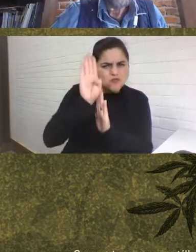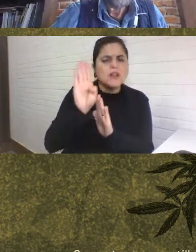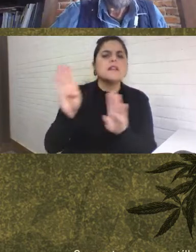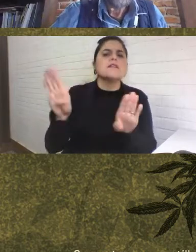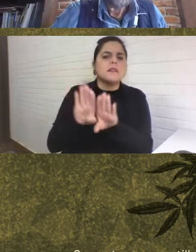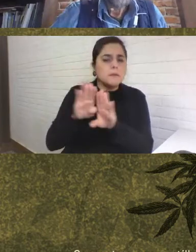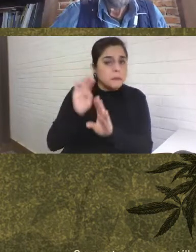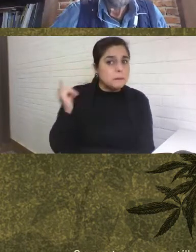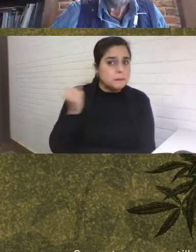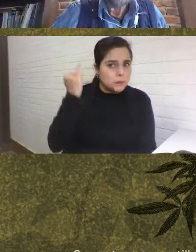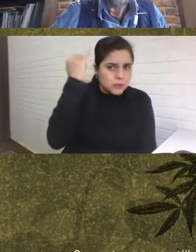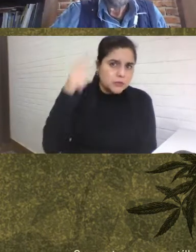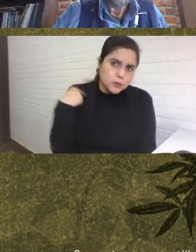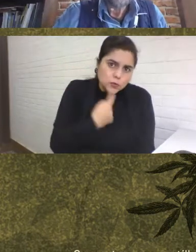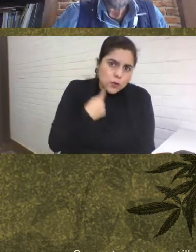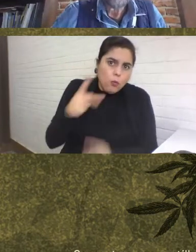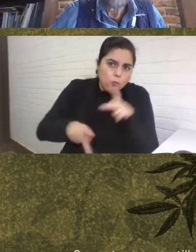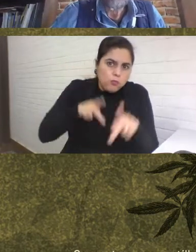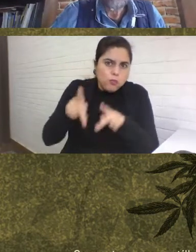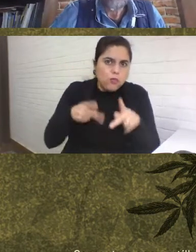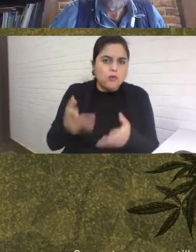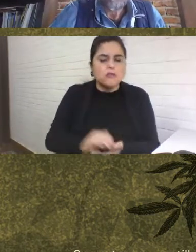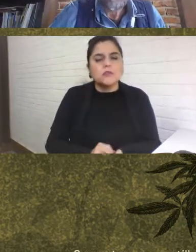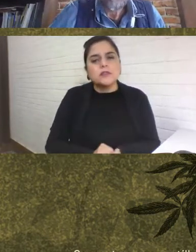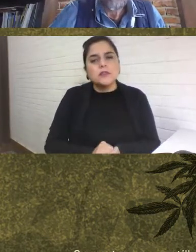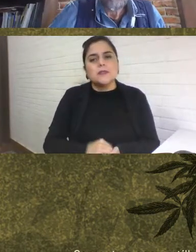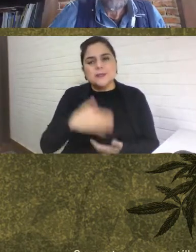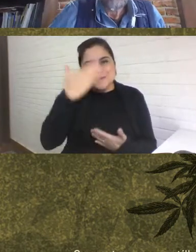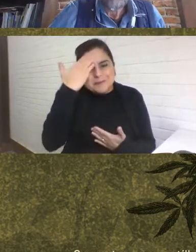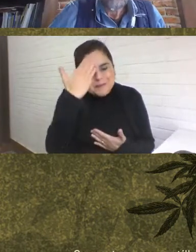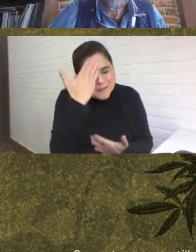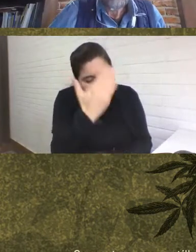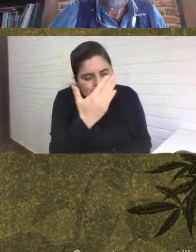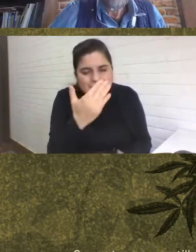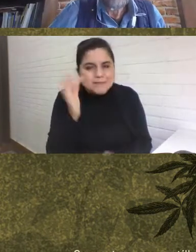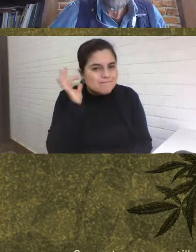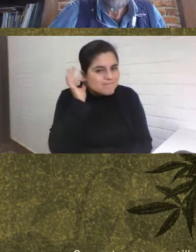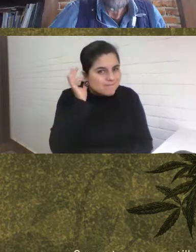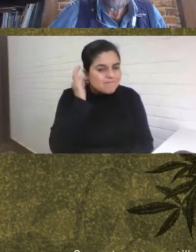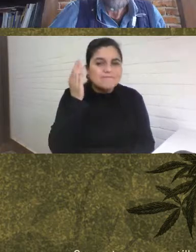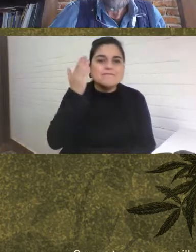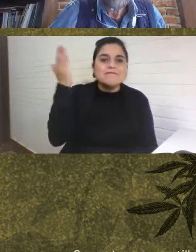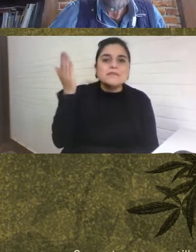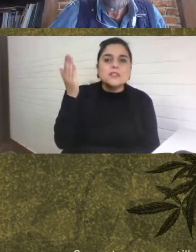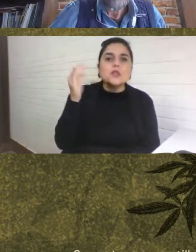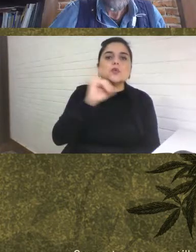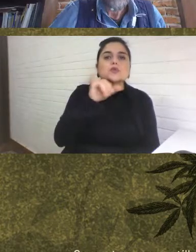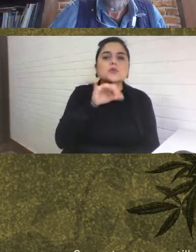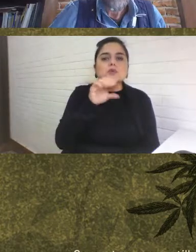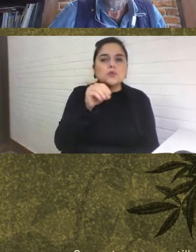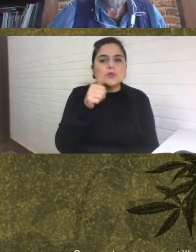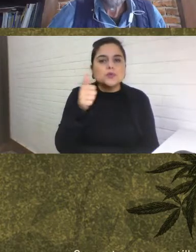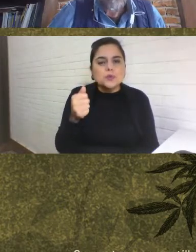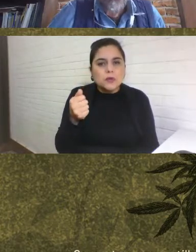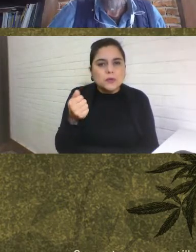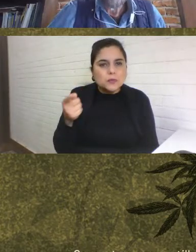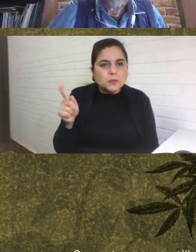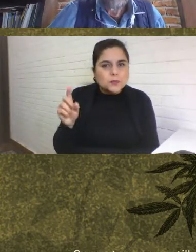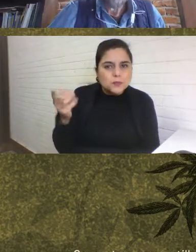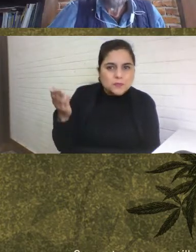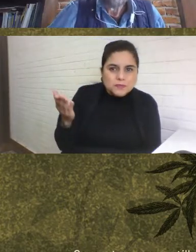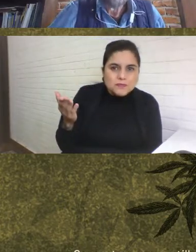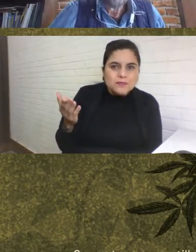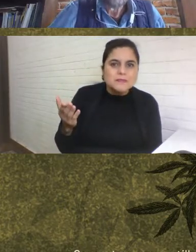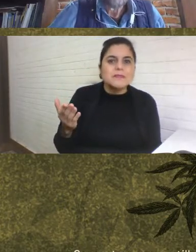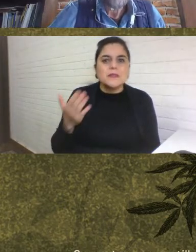importantes. Muito obrigado. Alguma palavra, doutor João? Muito obrigado, deputado Goura.